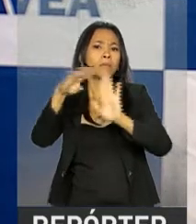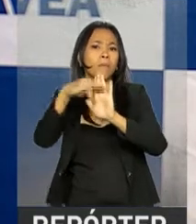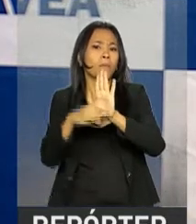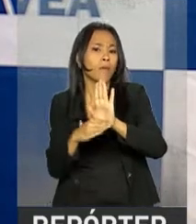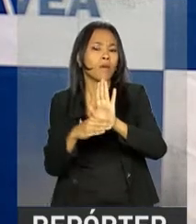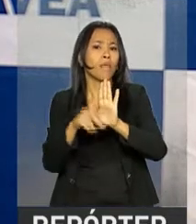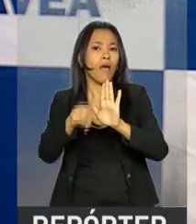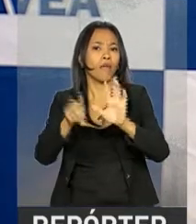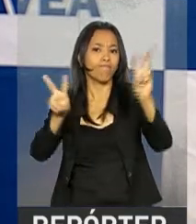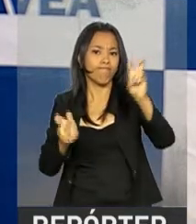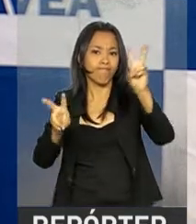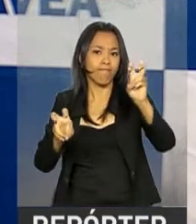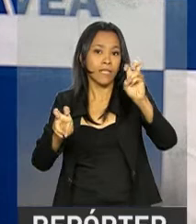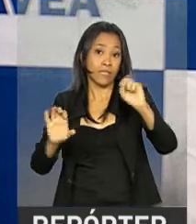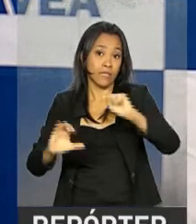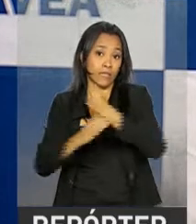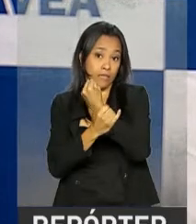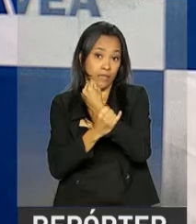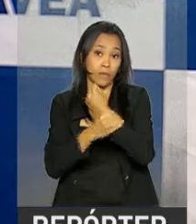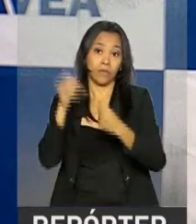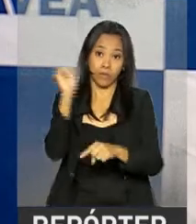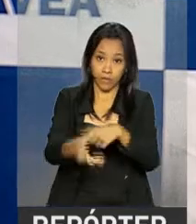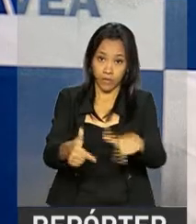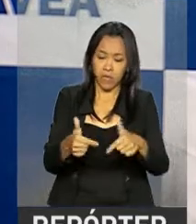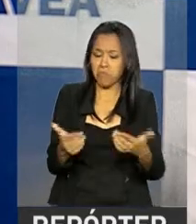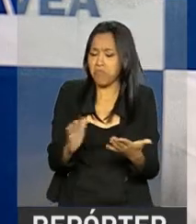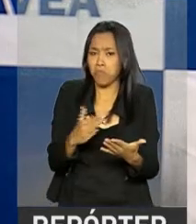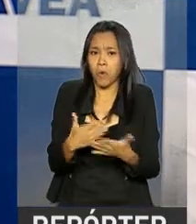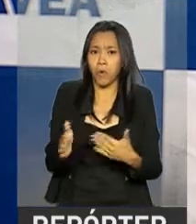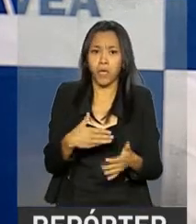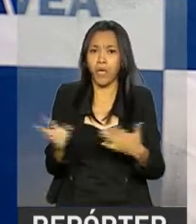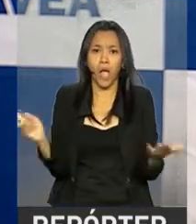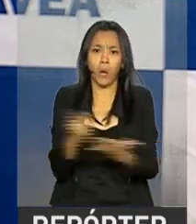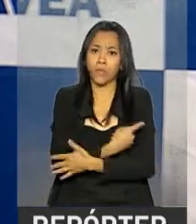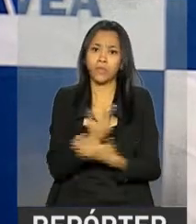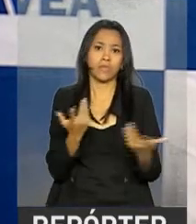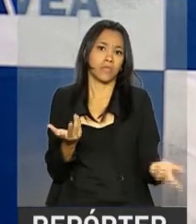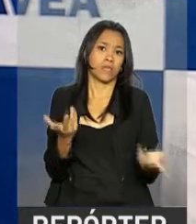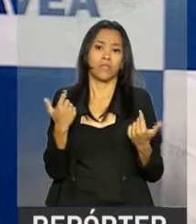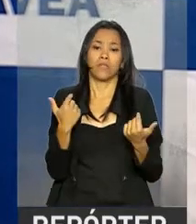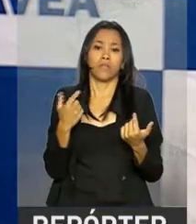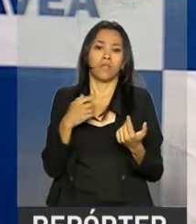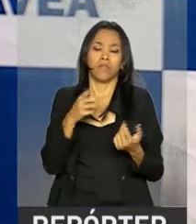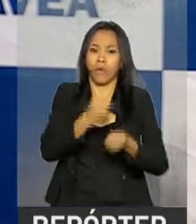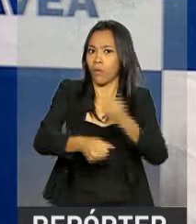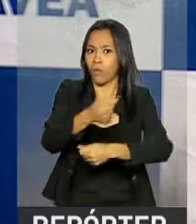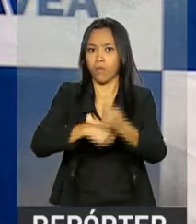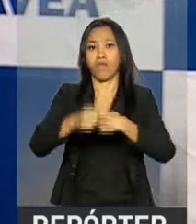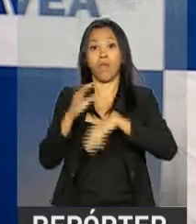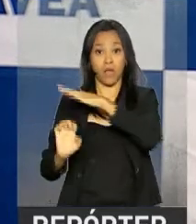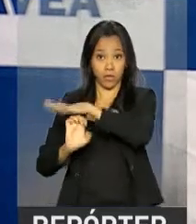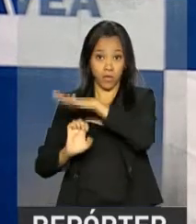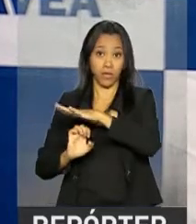significa que qualquer momento qualquer problema conjuntural que as empresas tenham elas possam lançar